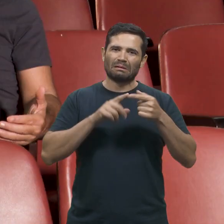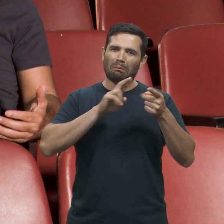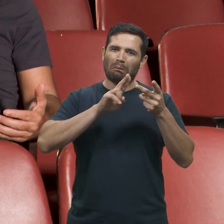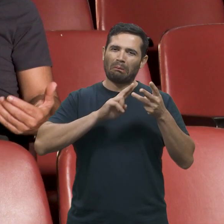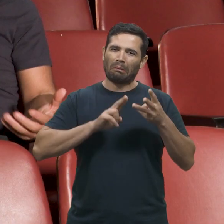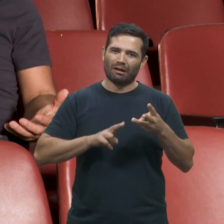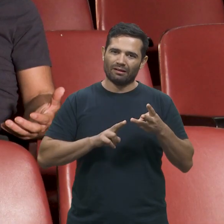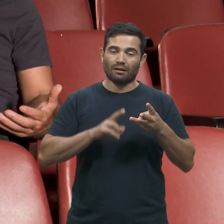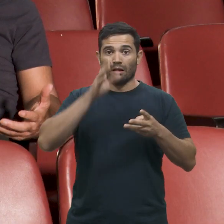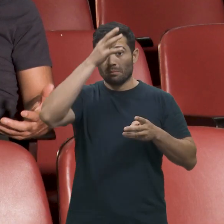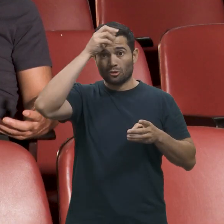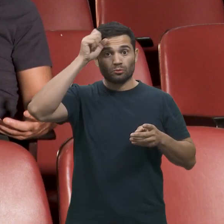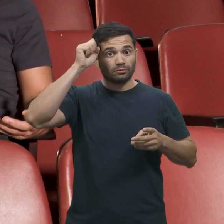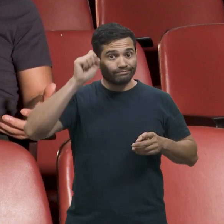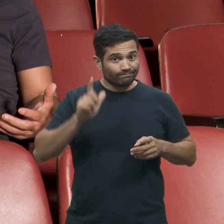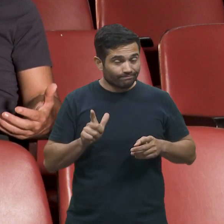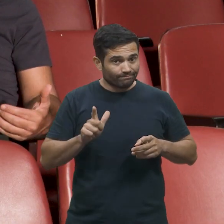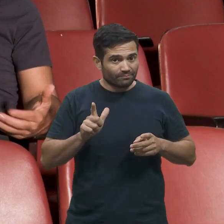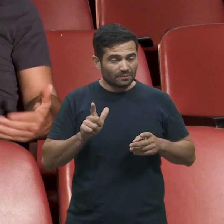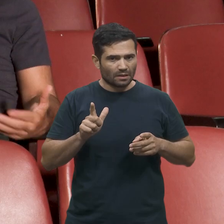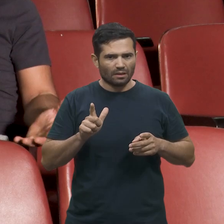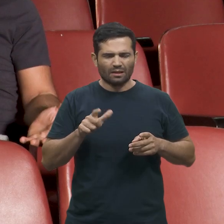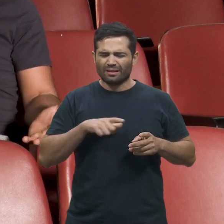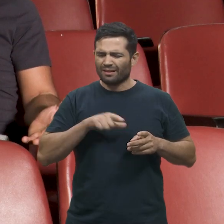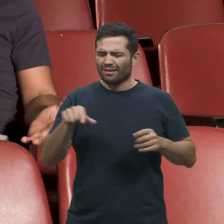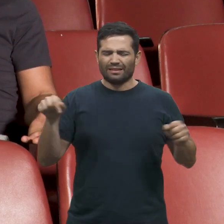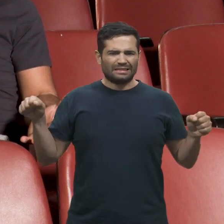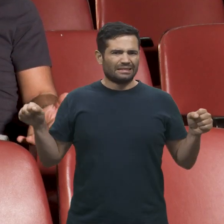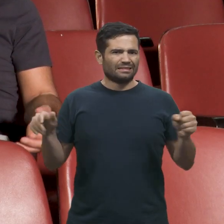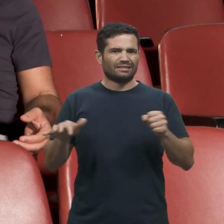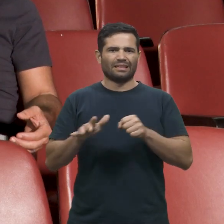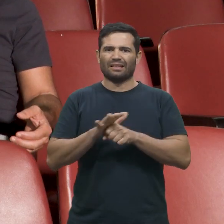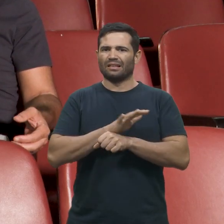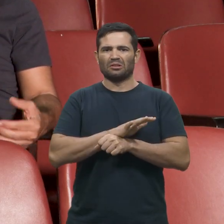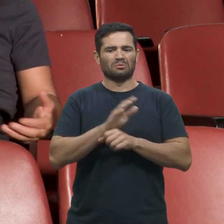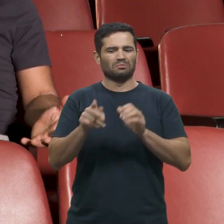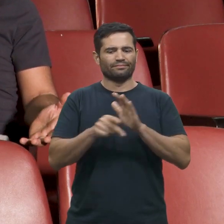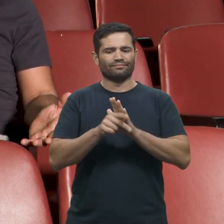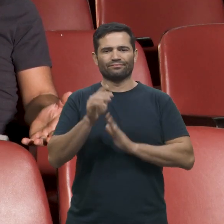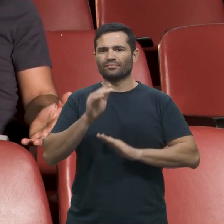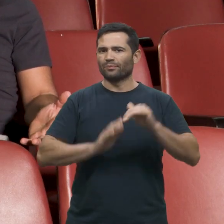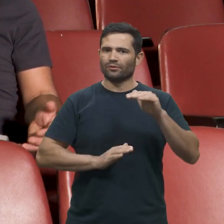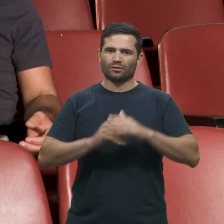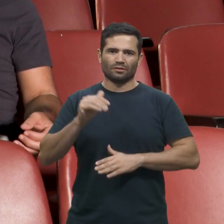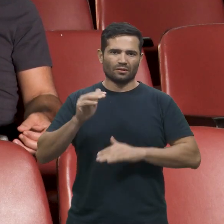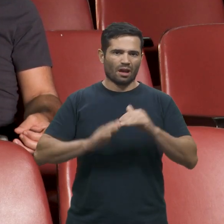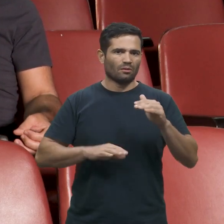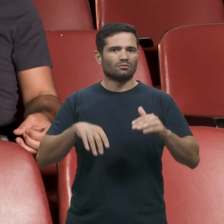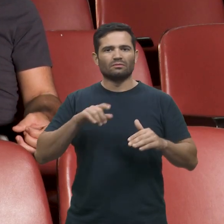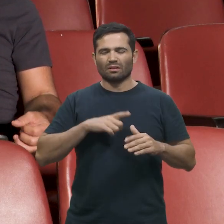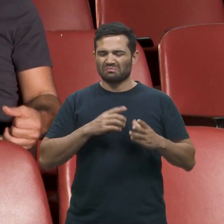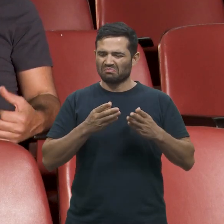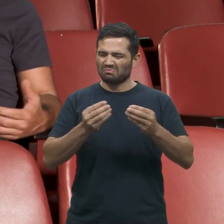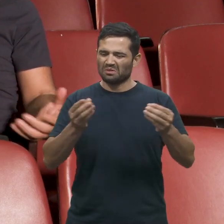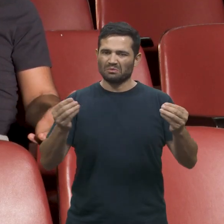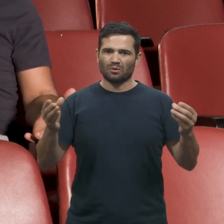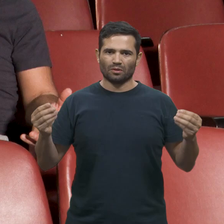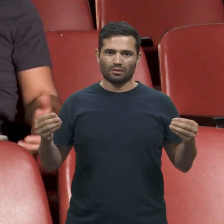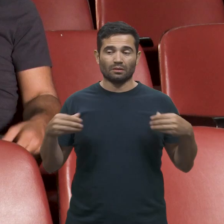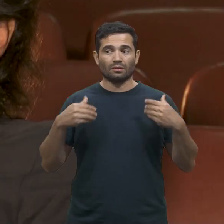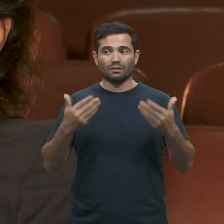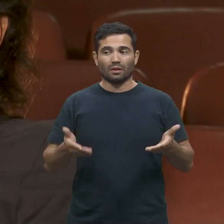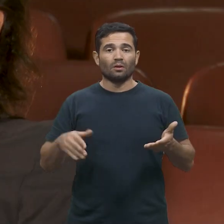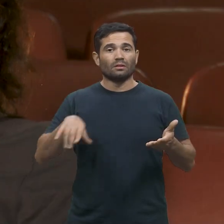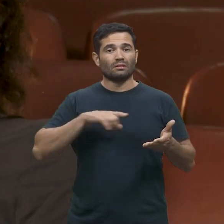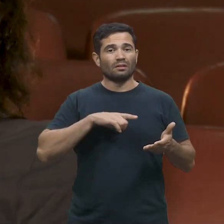de fora, porque o Mato Grosso do Sul é um celeiro, como todo mundo fala, né, é um celeiro artístico, né, é uma plantação,